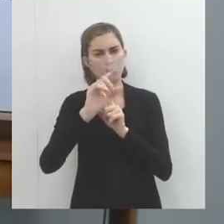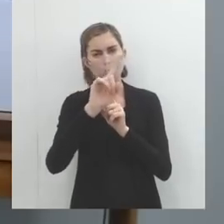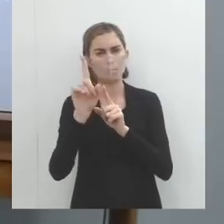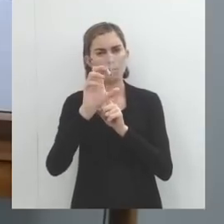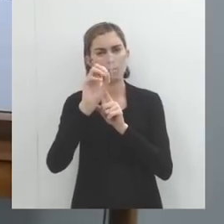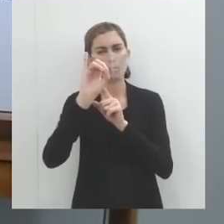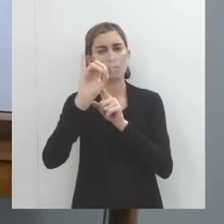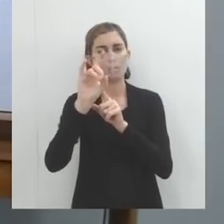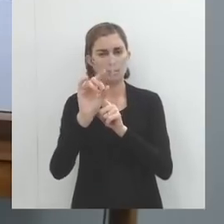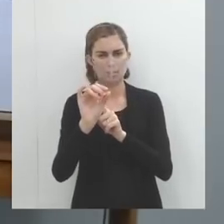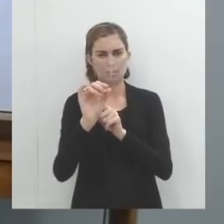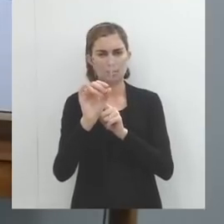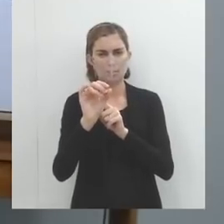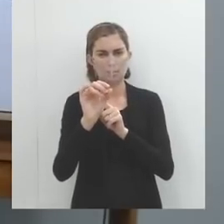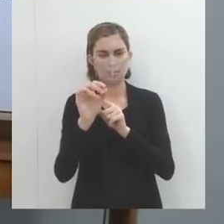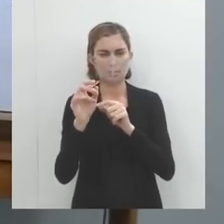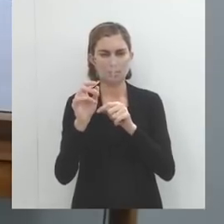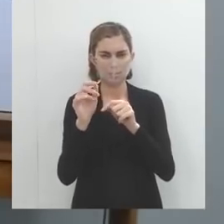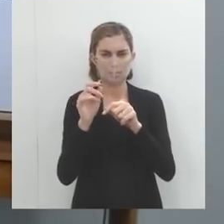espermatozoide.